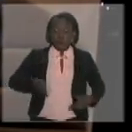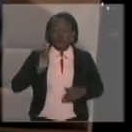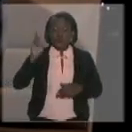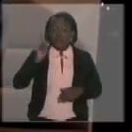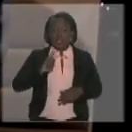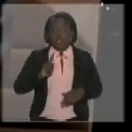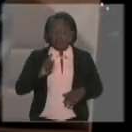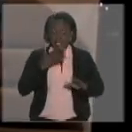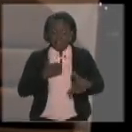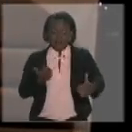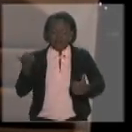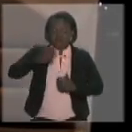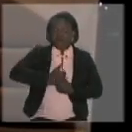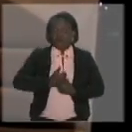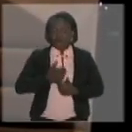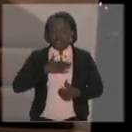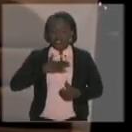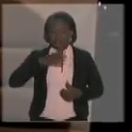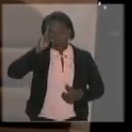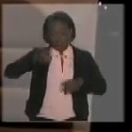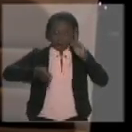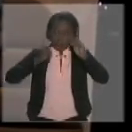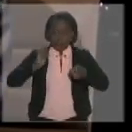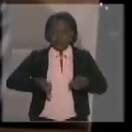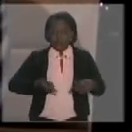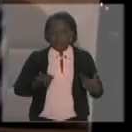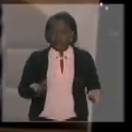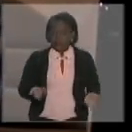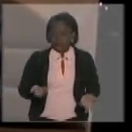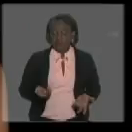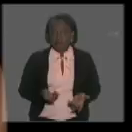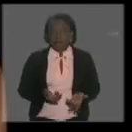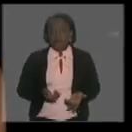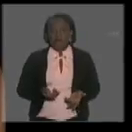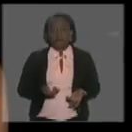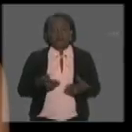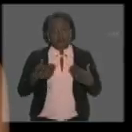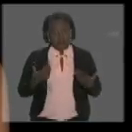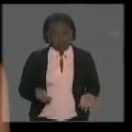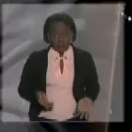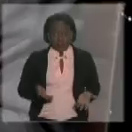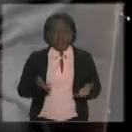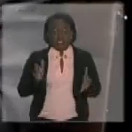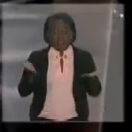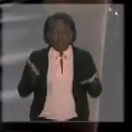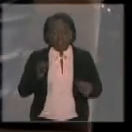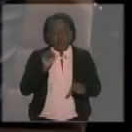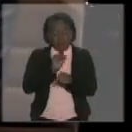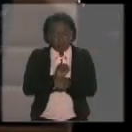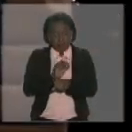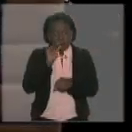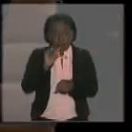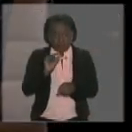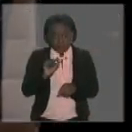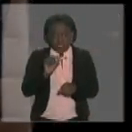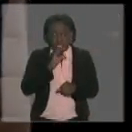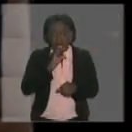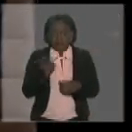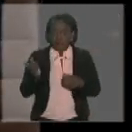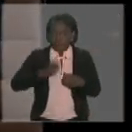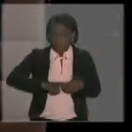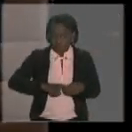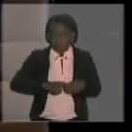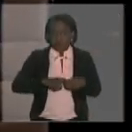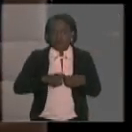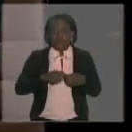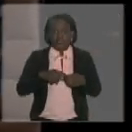seu corpo. Sim. E se colocando na condição de dona do corpo do outro. Sim, né? Sim. Pois é, eu vou ter que ir para um pequeno intervalo, mas